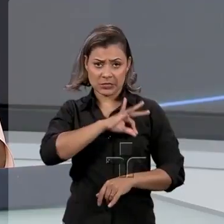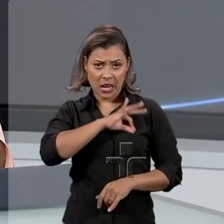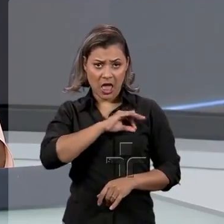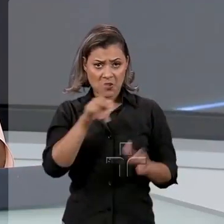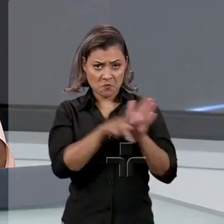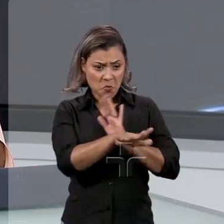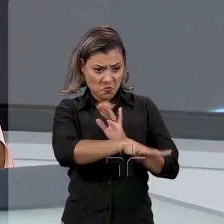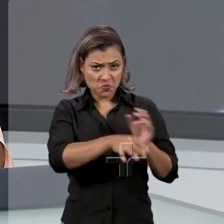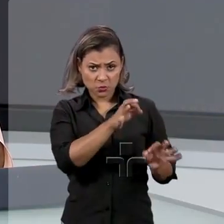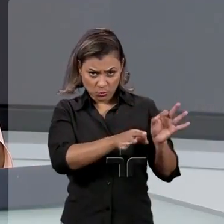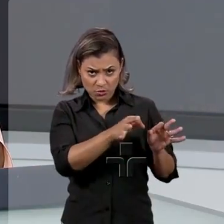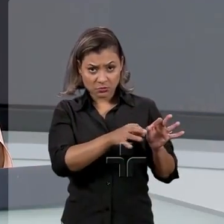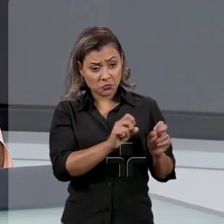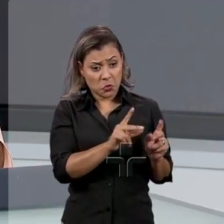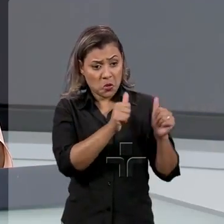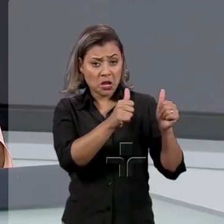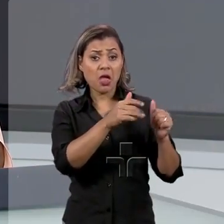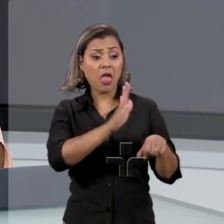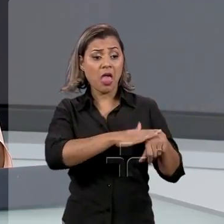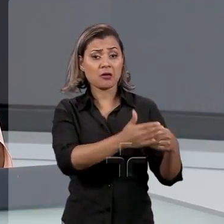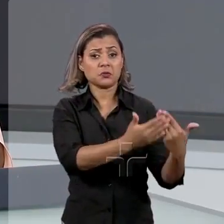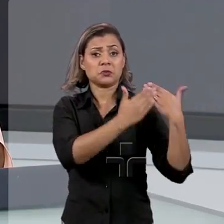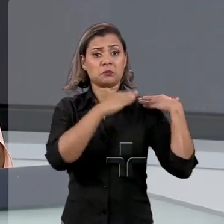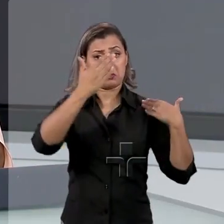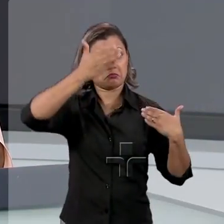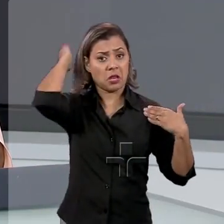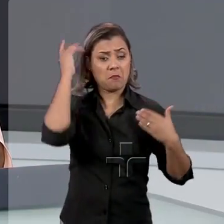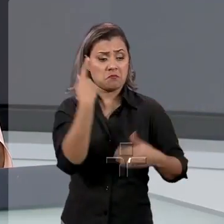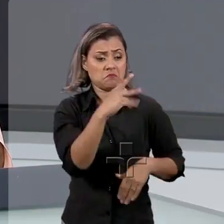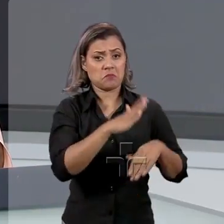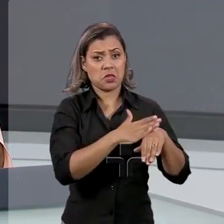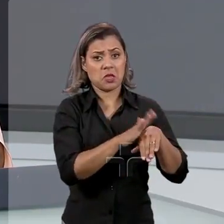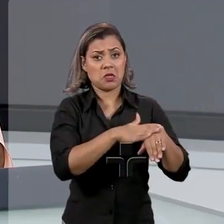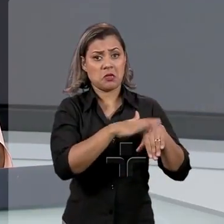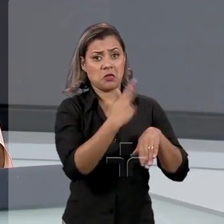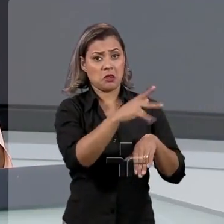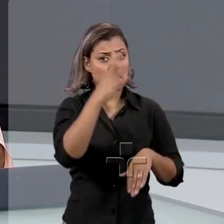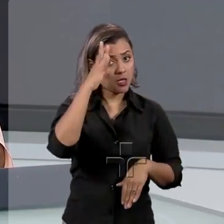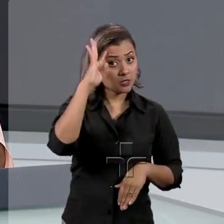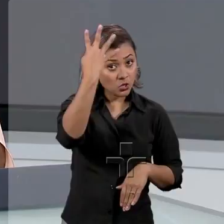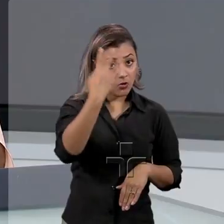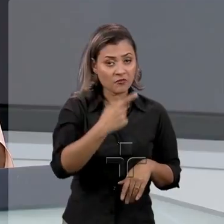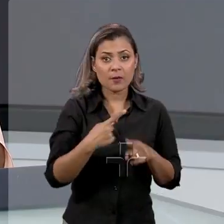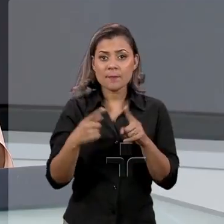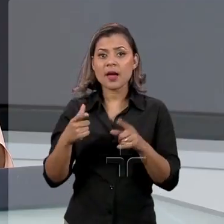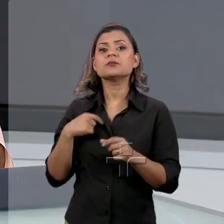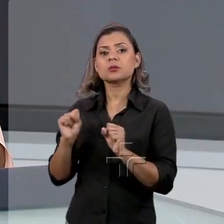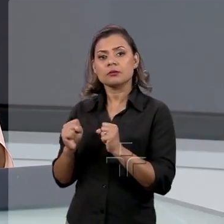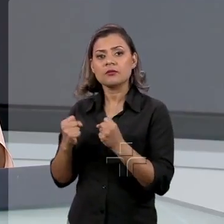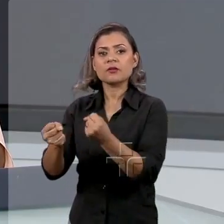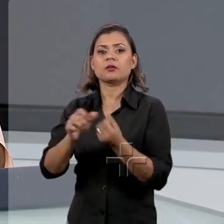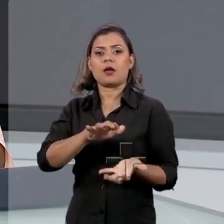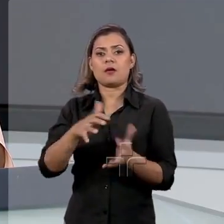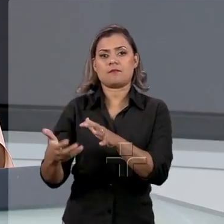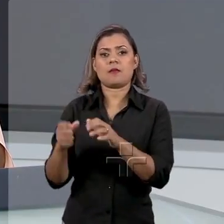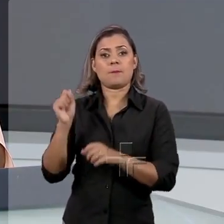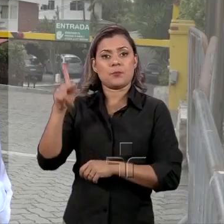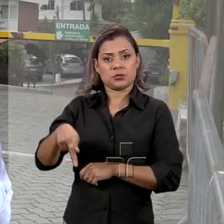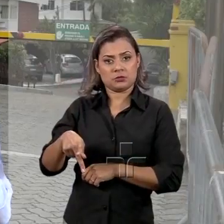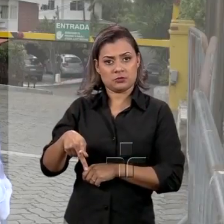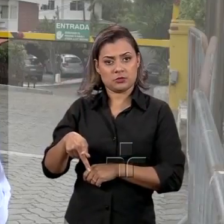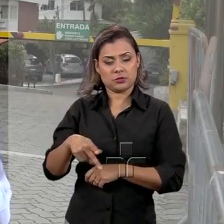do judiciário é assunto para Michel Temer resolver e voltou a defender a aprovação de parte da reforma da